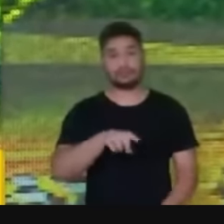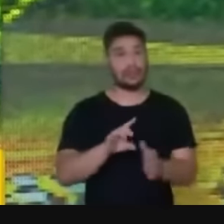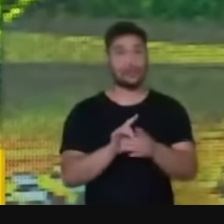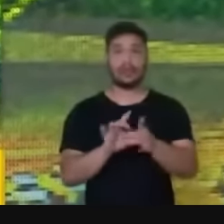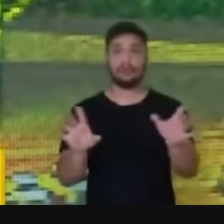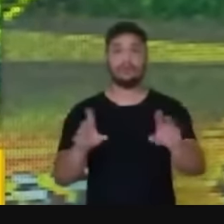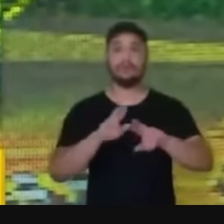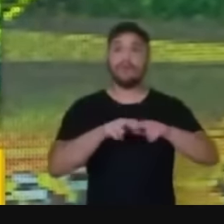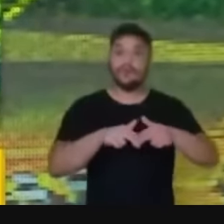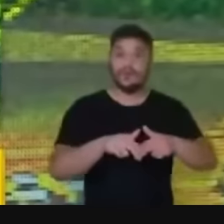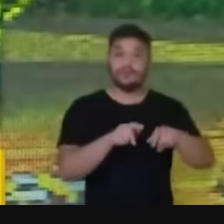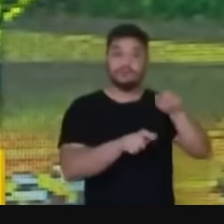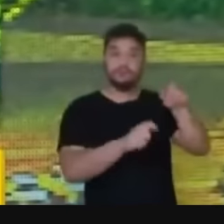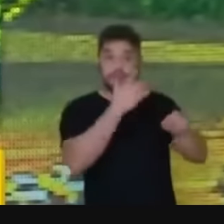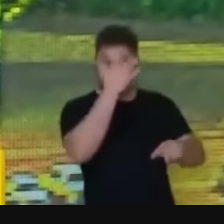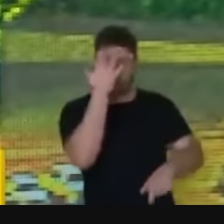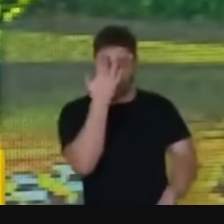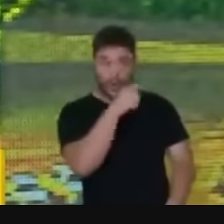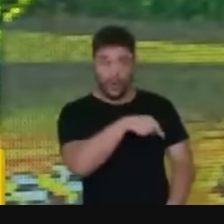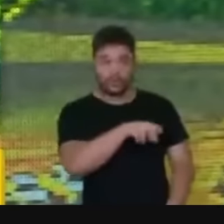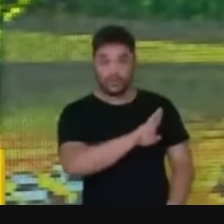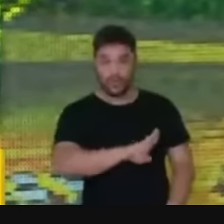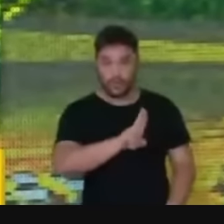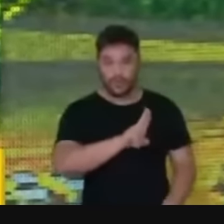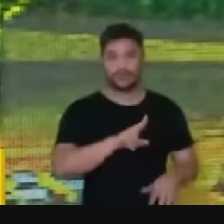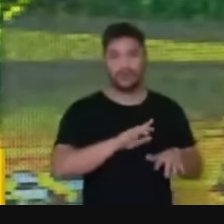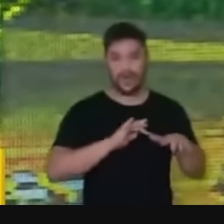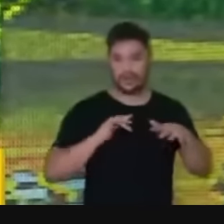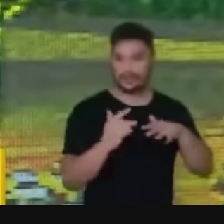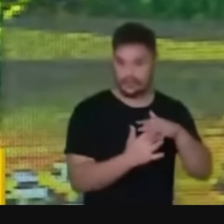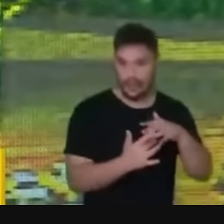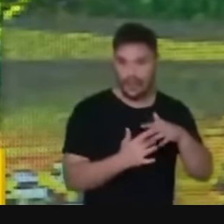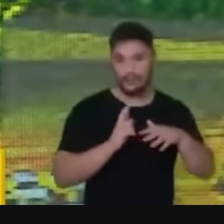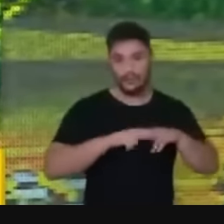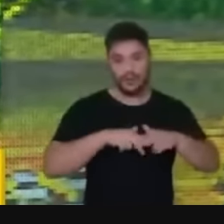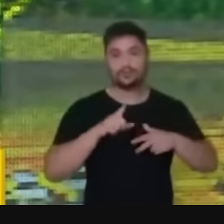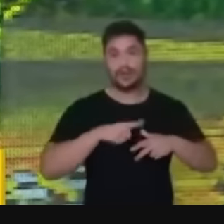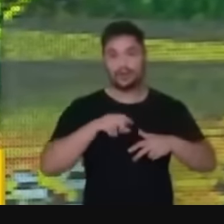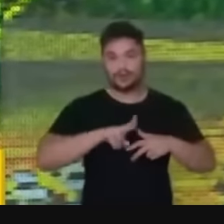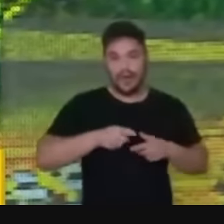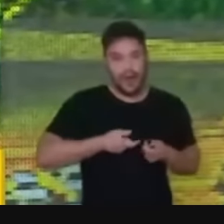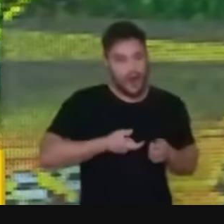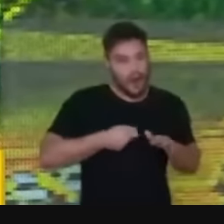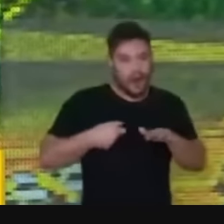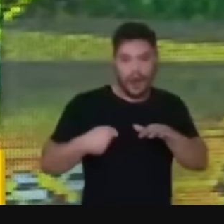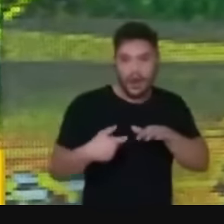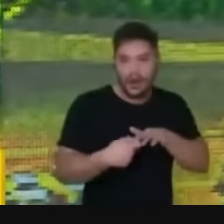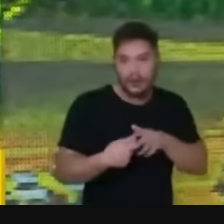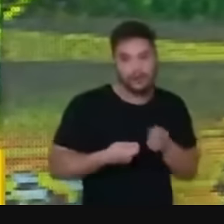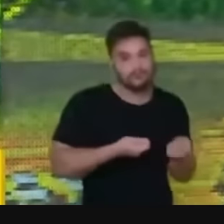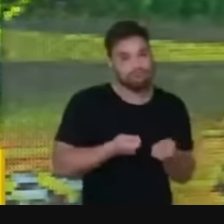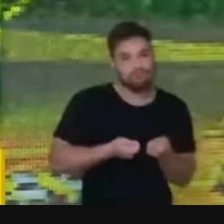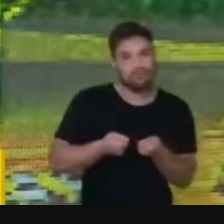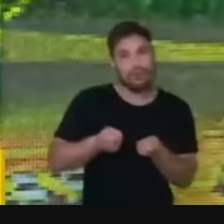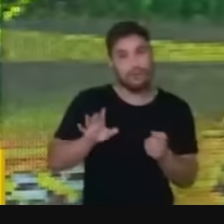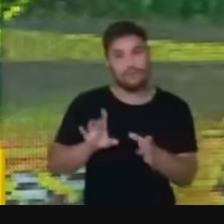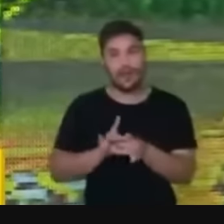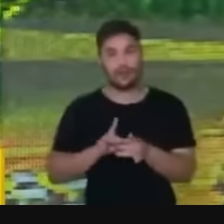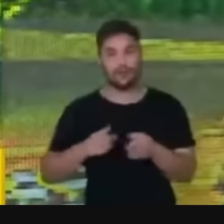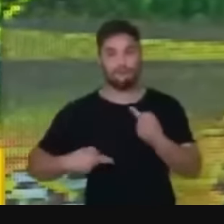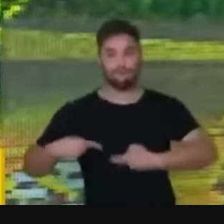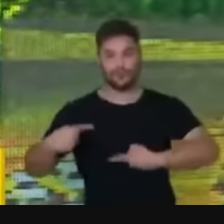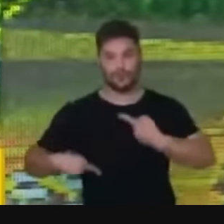usuários suscetíveis à demagogia e à manipulação política, possibilitando a livre